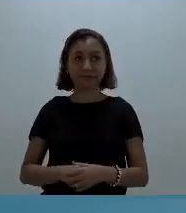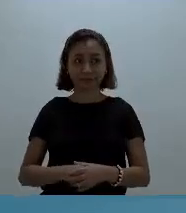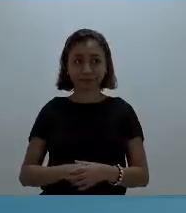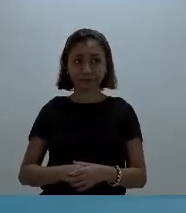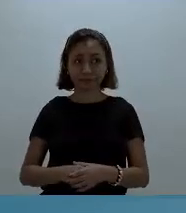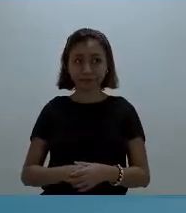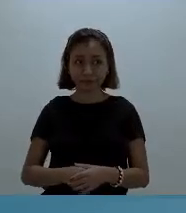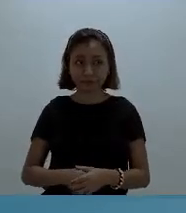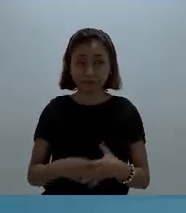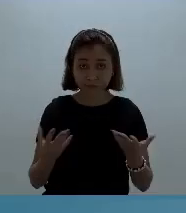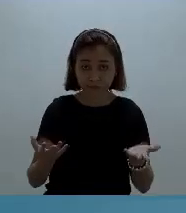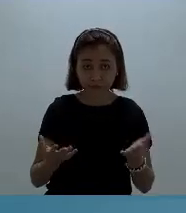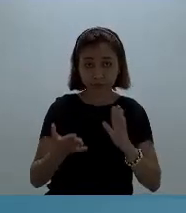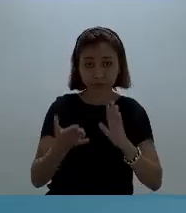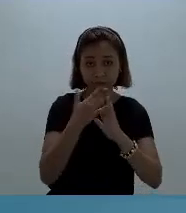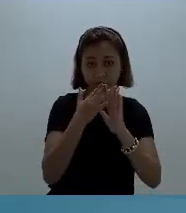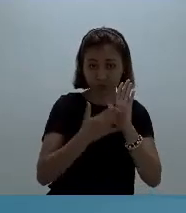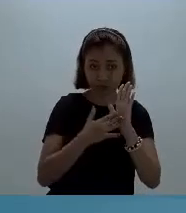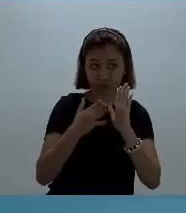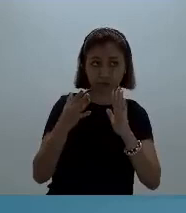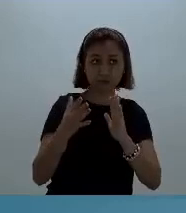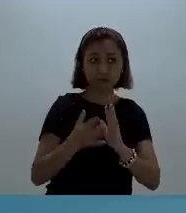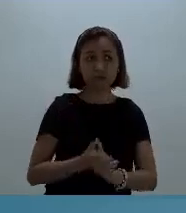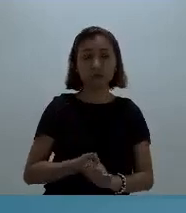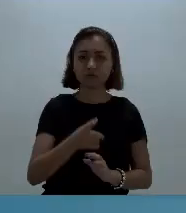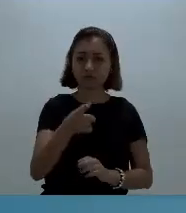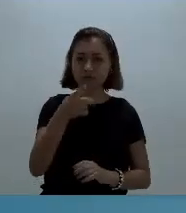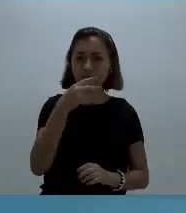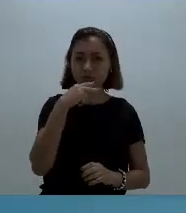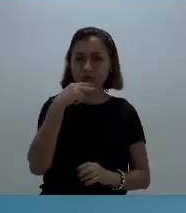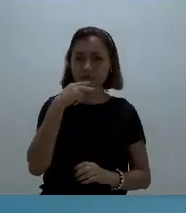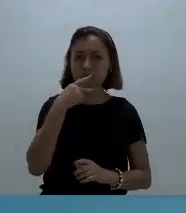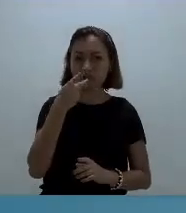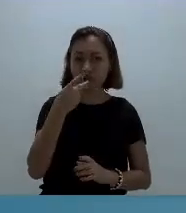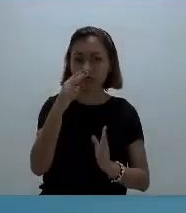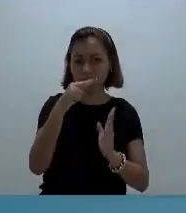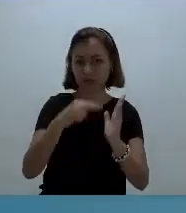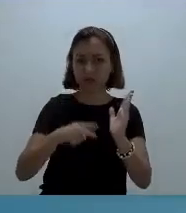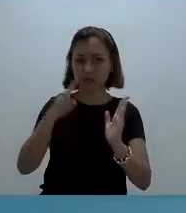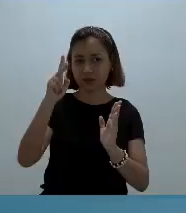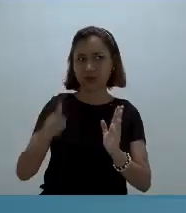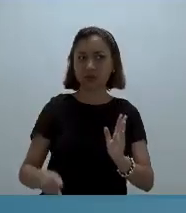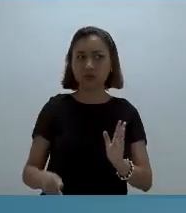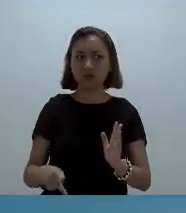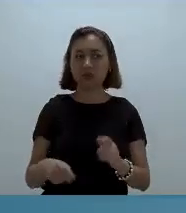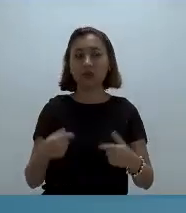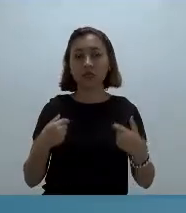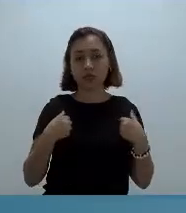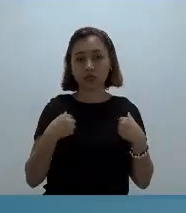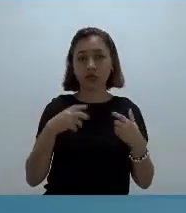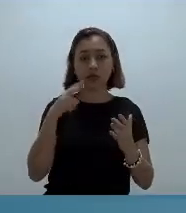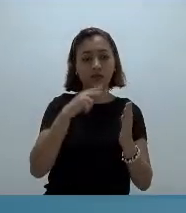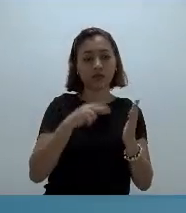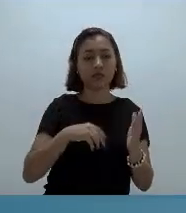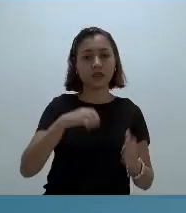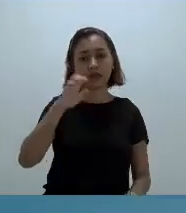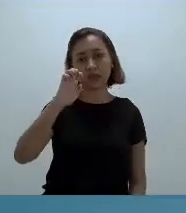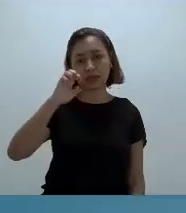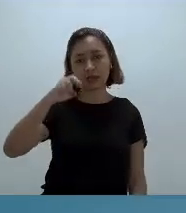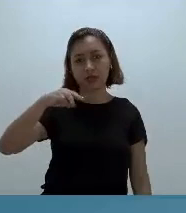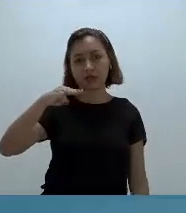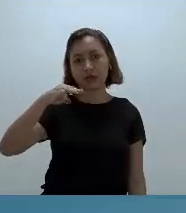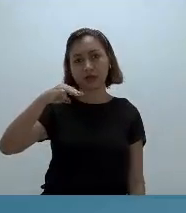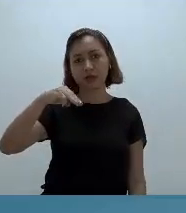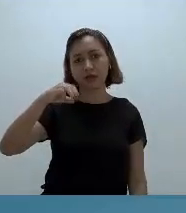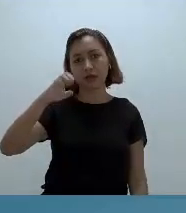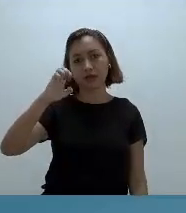no voto, a explicação, mas eu vou só pelo emenda. Sim, por favor. Proposta de alteração do resolução